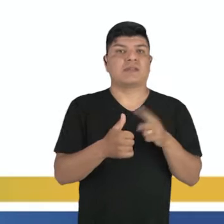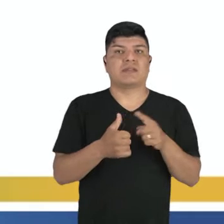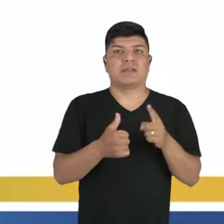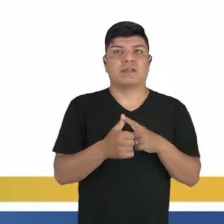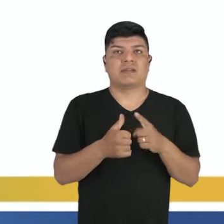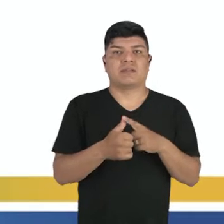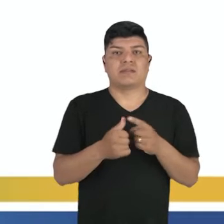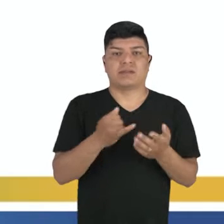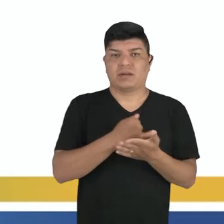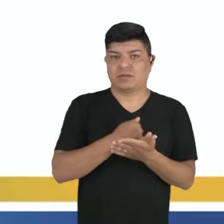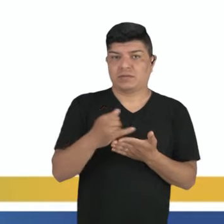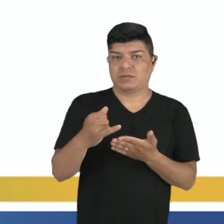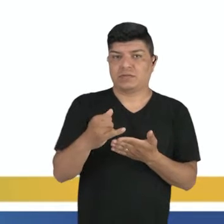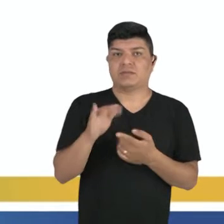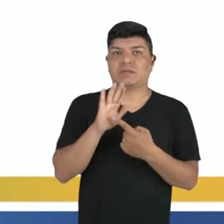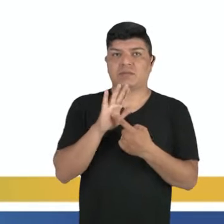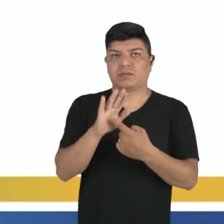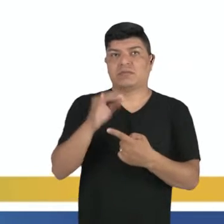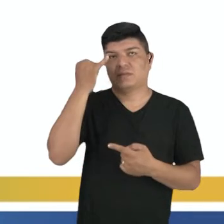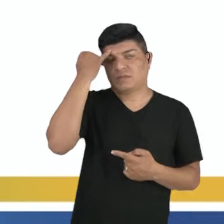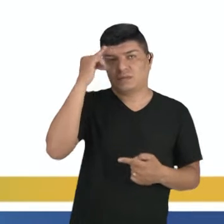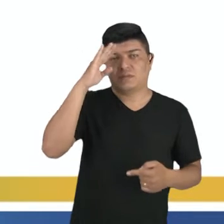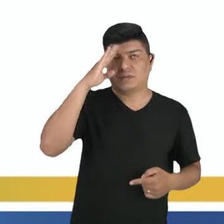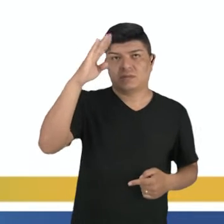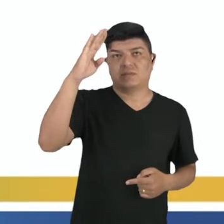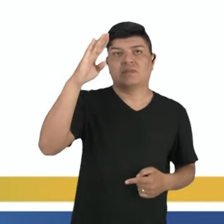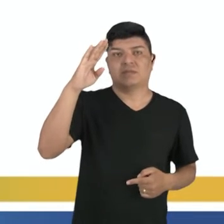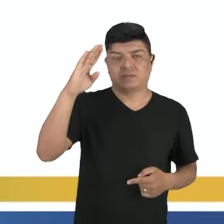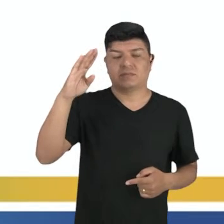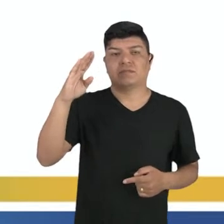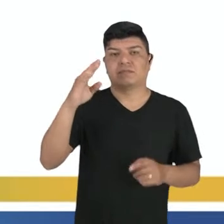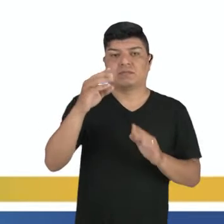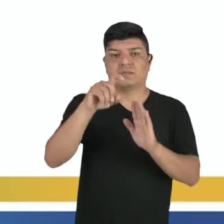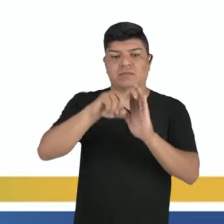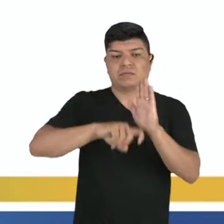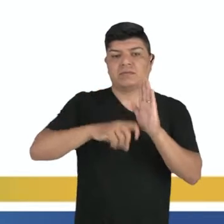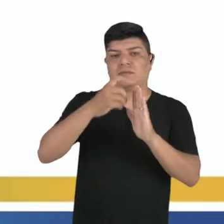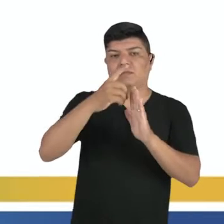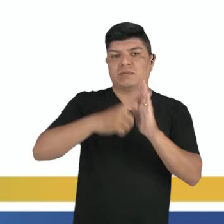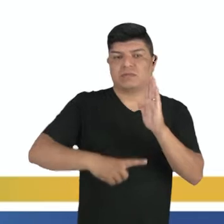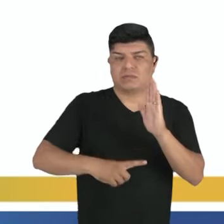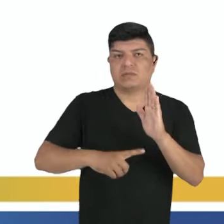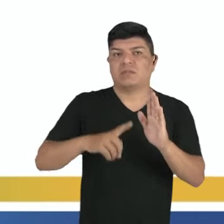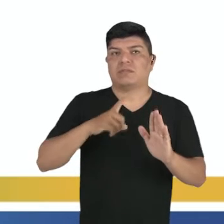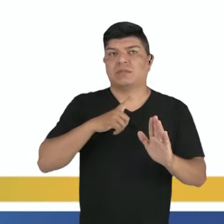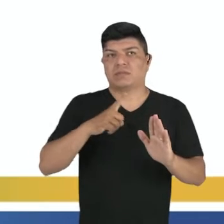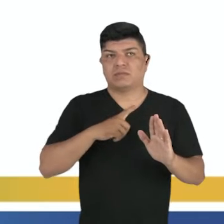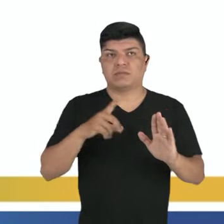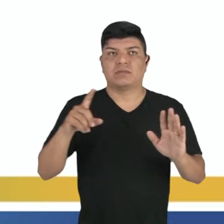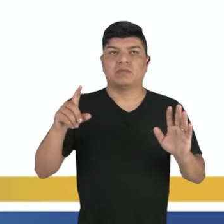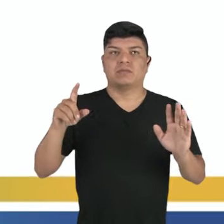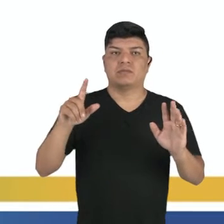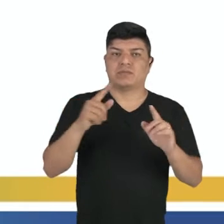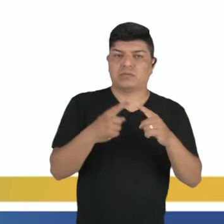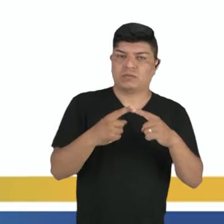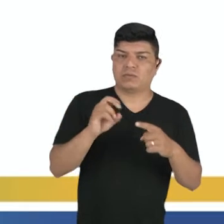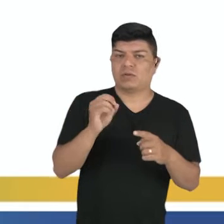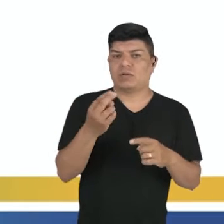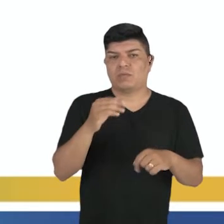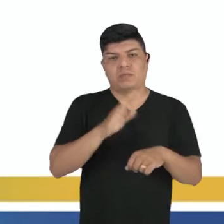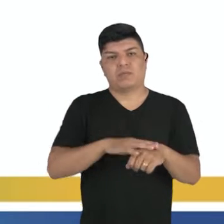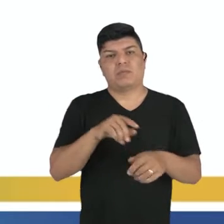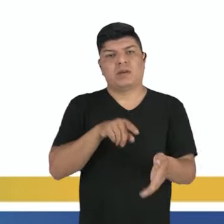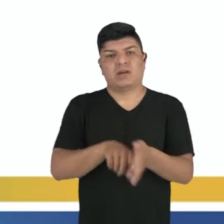a introdução, que vai apresentar a ideia principal da dissertação, podendo conter uma citação, uma ou mais